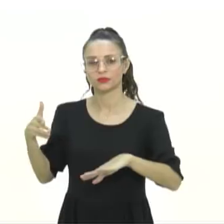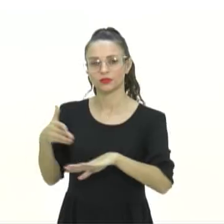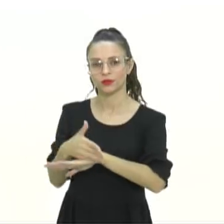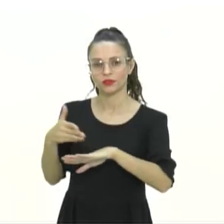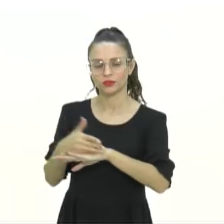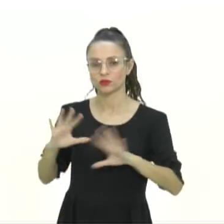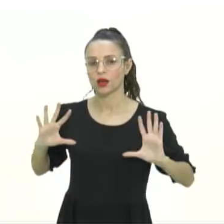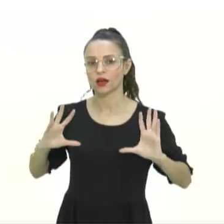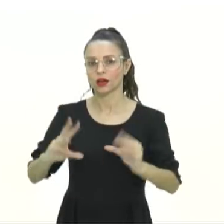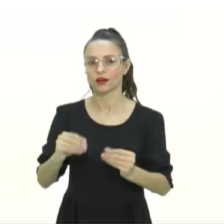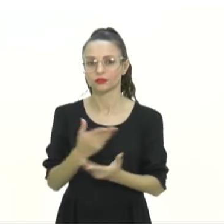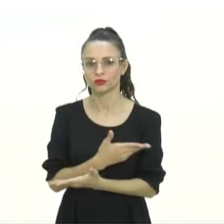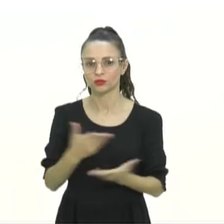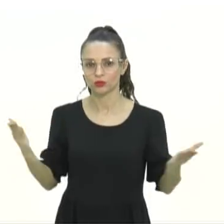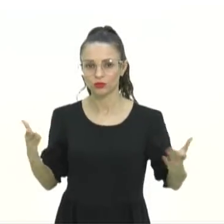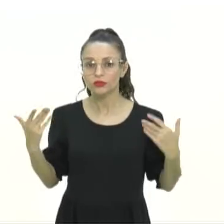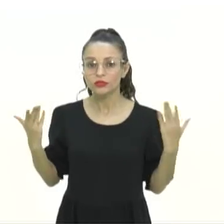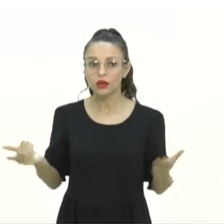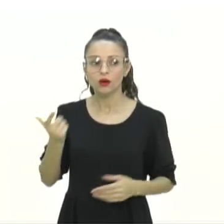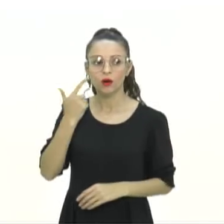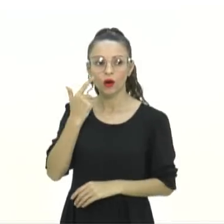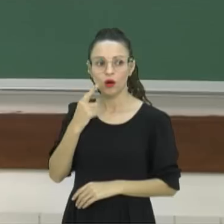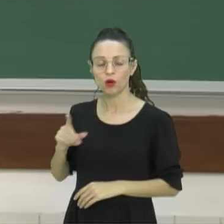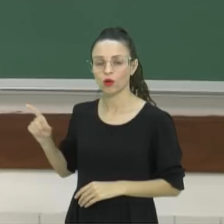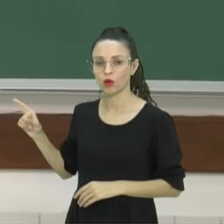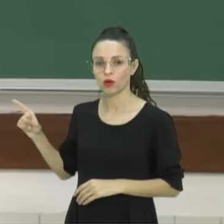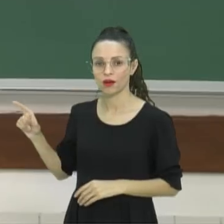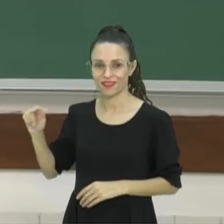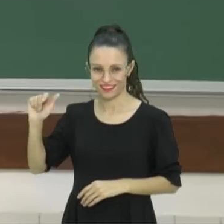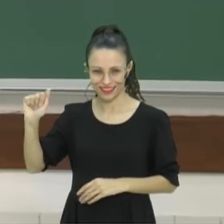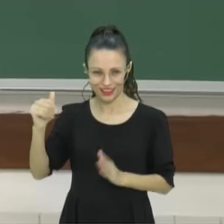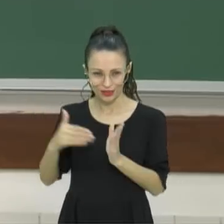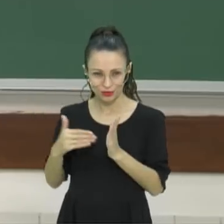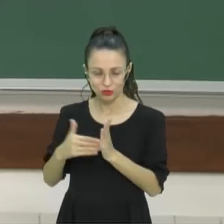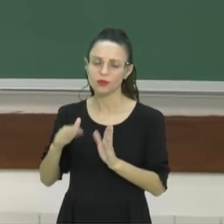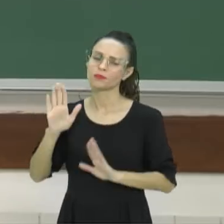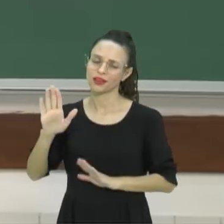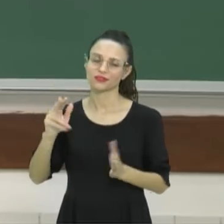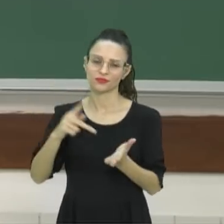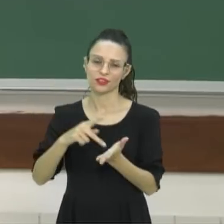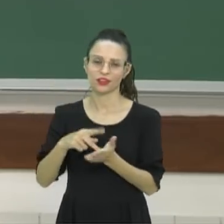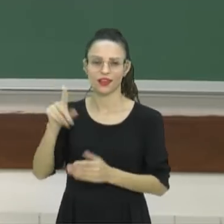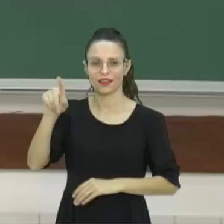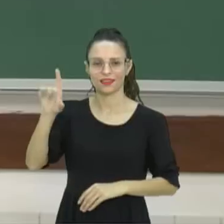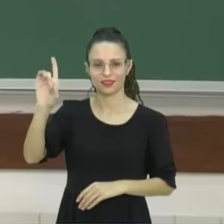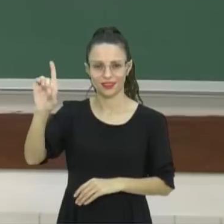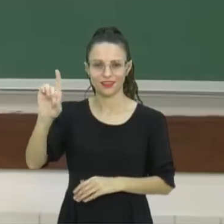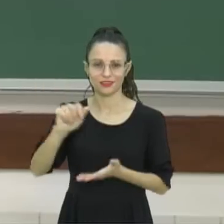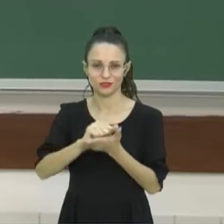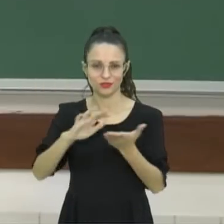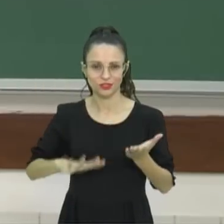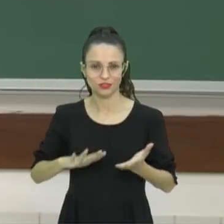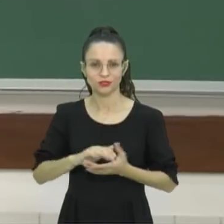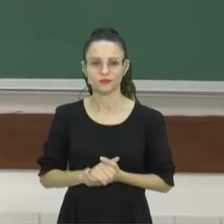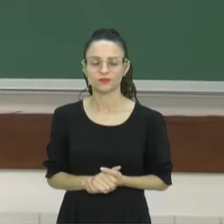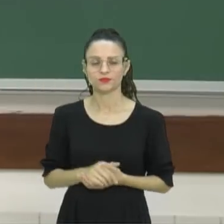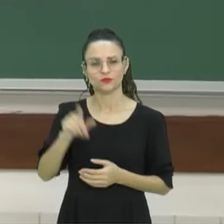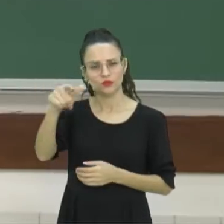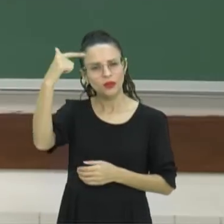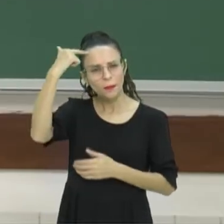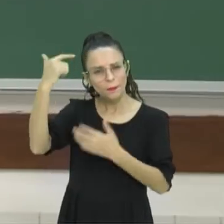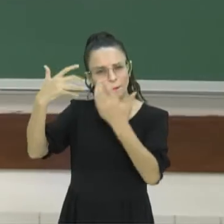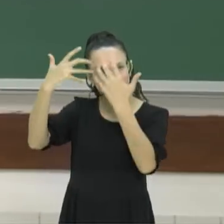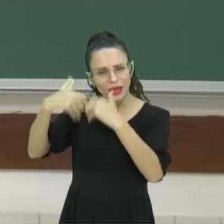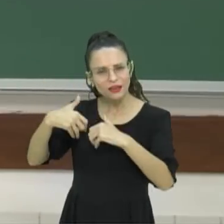a todos. Observem que a última alternativa aqui está marcando letra A, mas seria a letra D do exercício. Para um